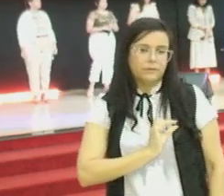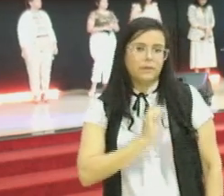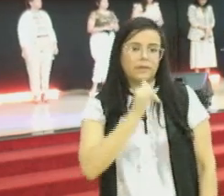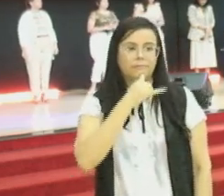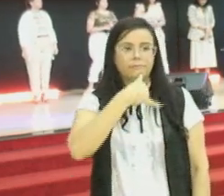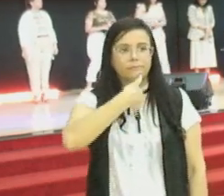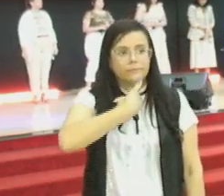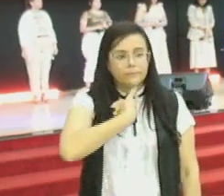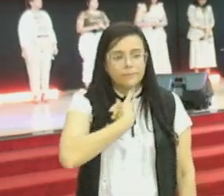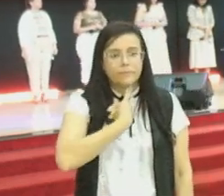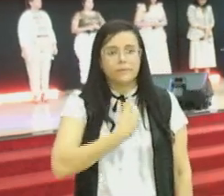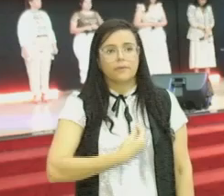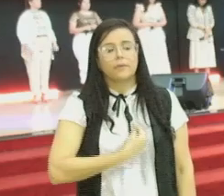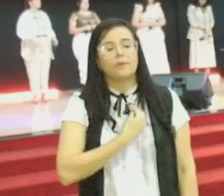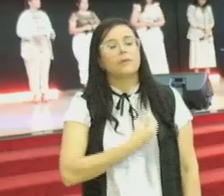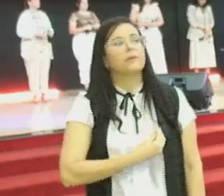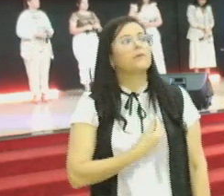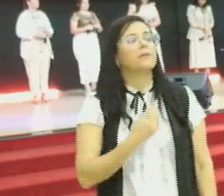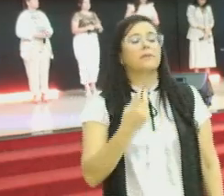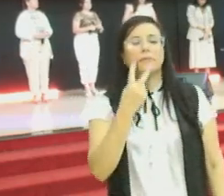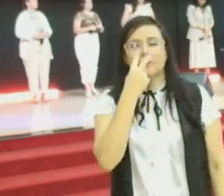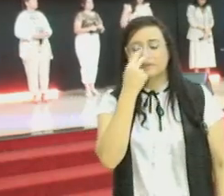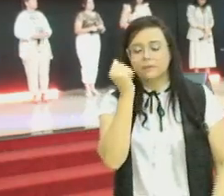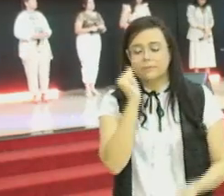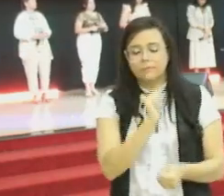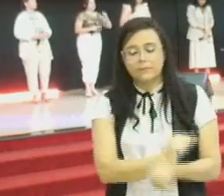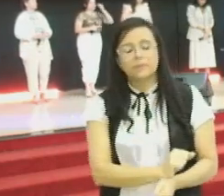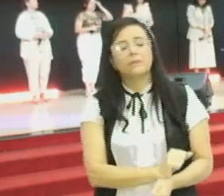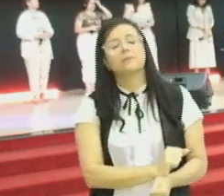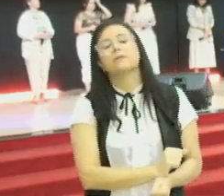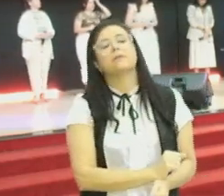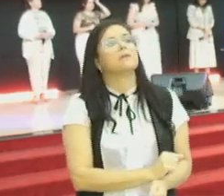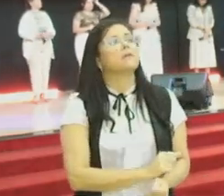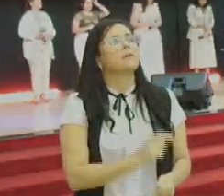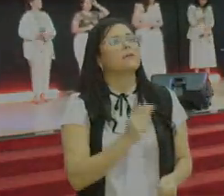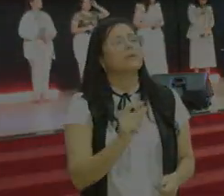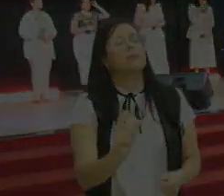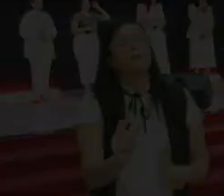pequenas coisas têm te prendido, pequenas coisas têm permitido que sua